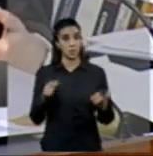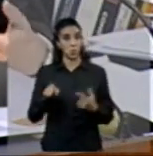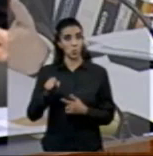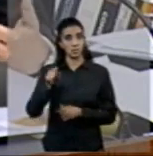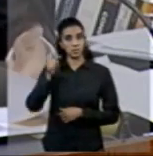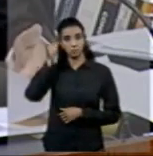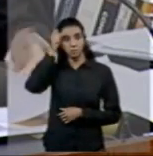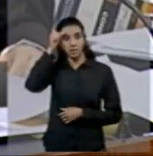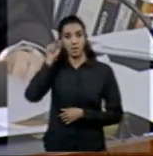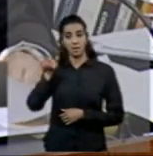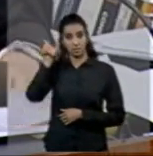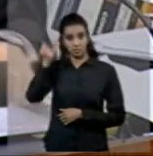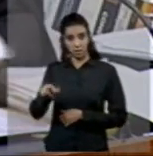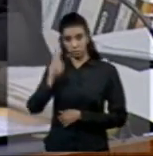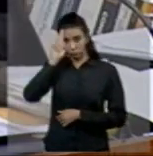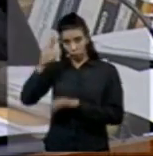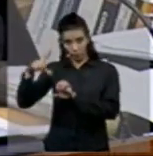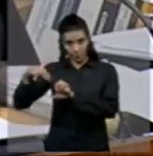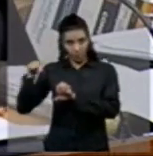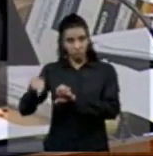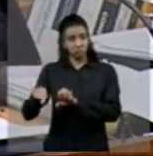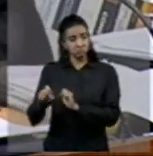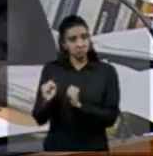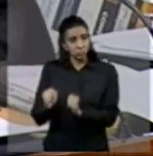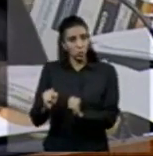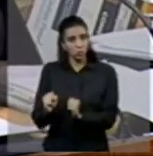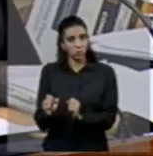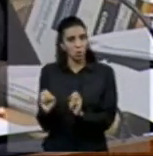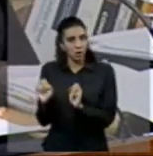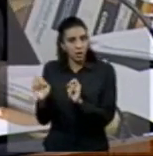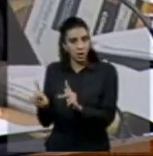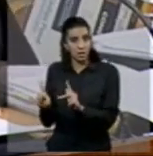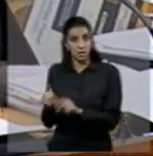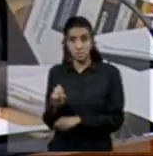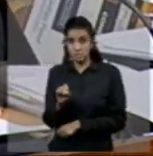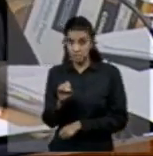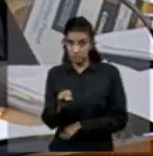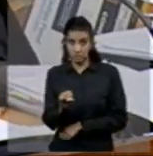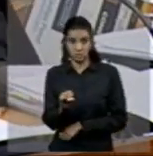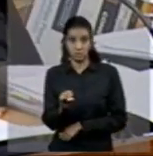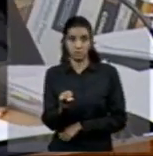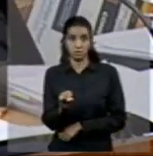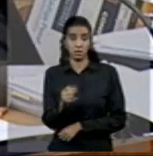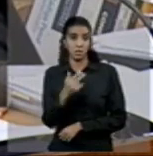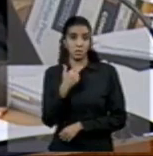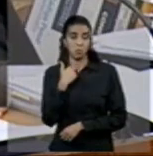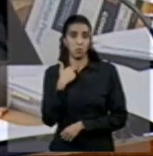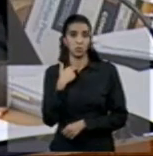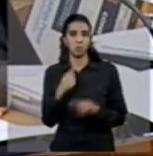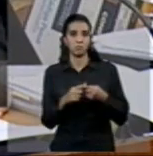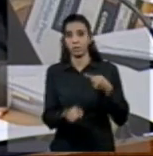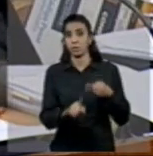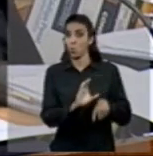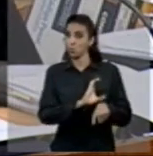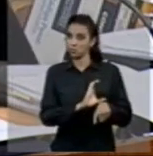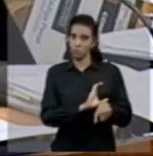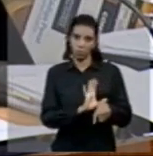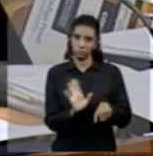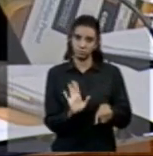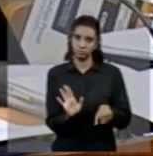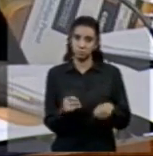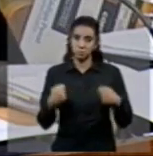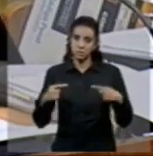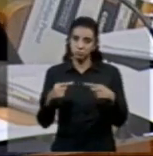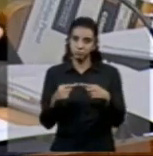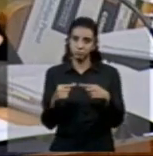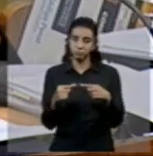empreendedor será lícita e legítima, desde que não proibida ou colidente com o ordenamento constitucional. Bem